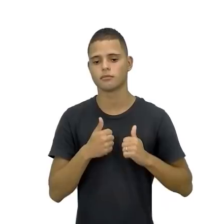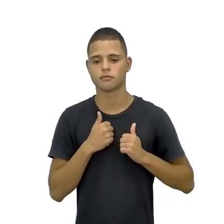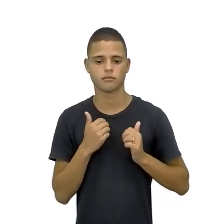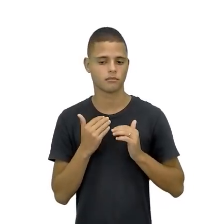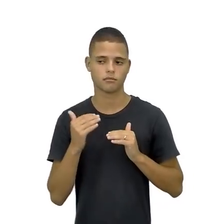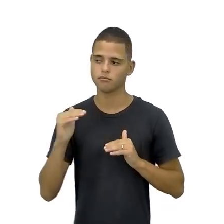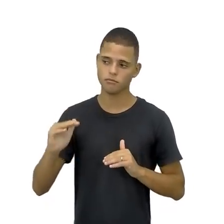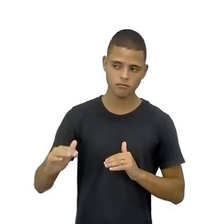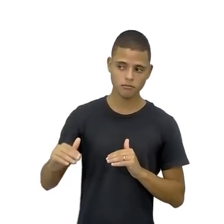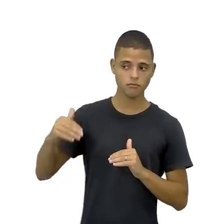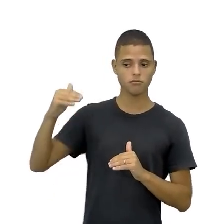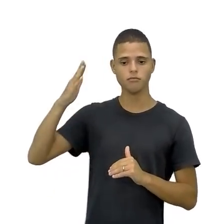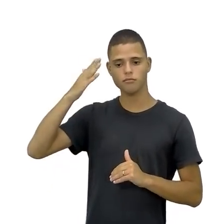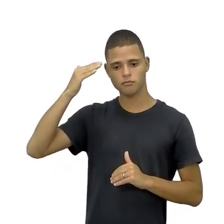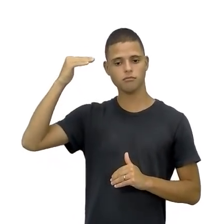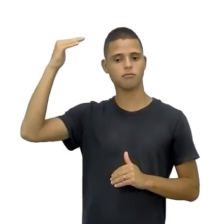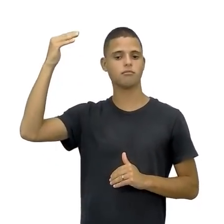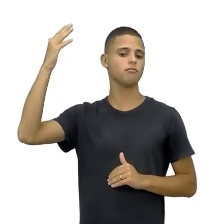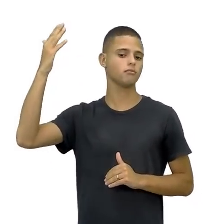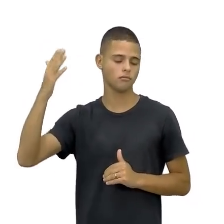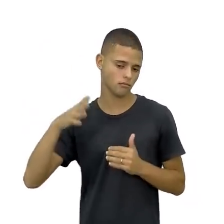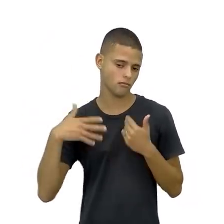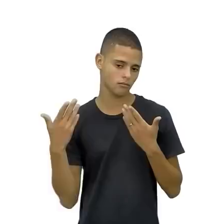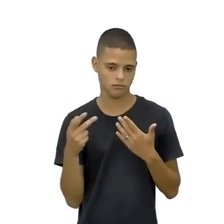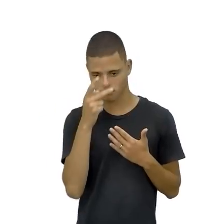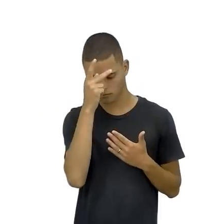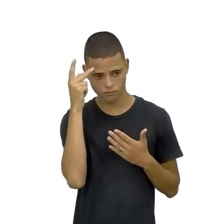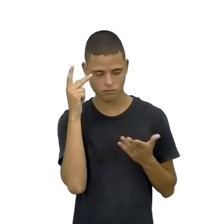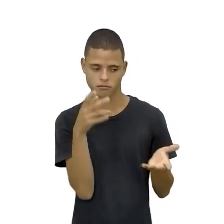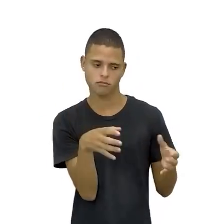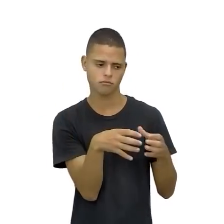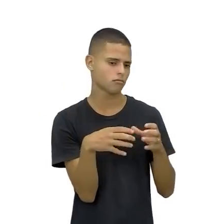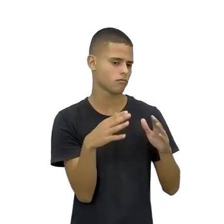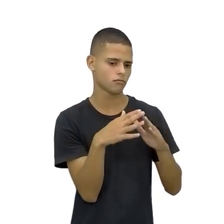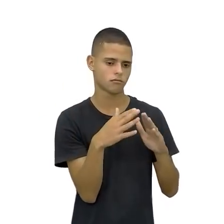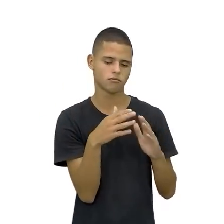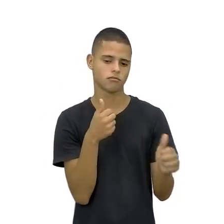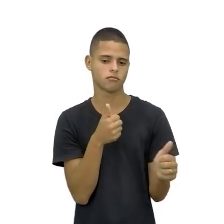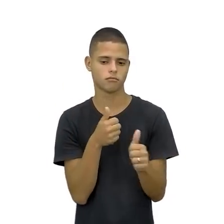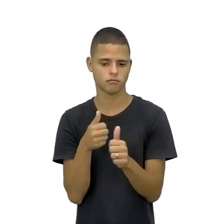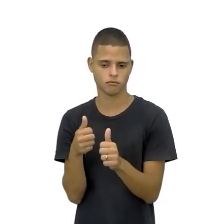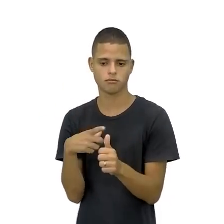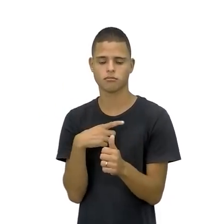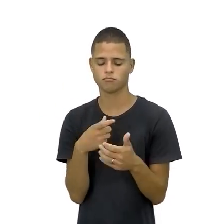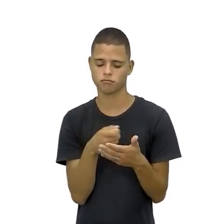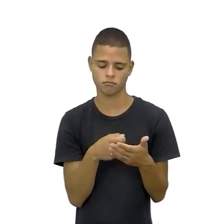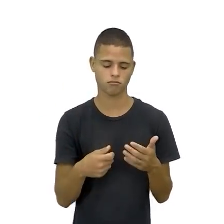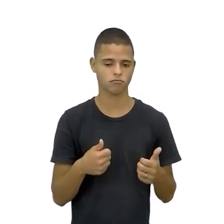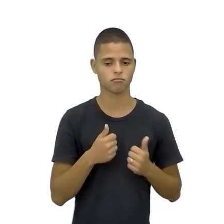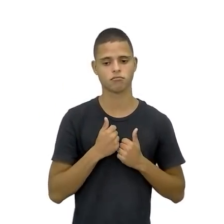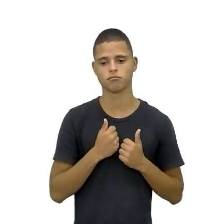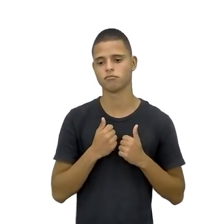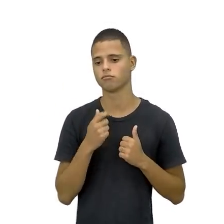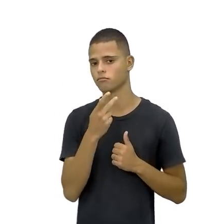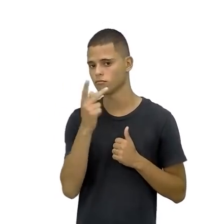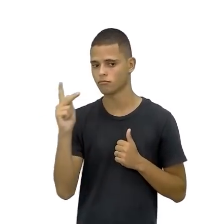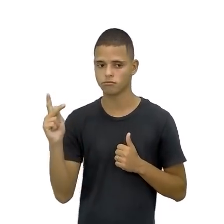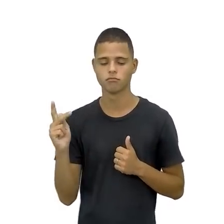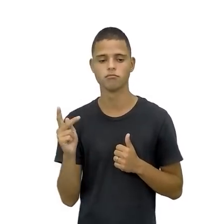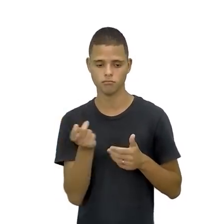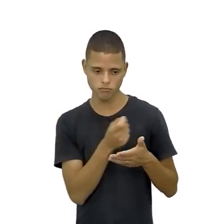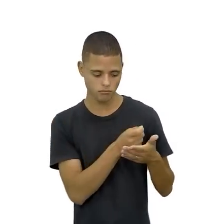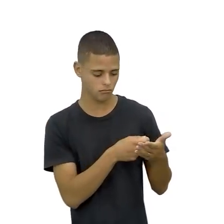de pessoas da própria comunidade. Muitas vezes na comunidade há autores, né? Então buscar ali trazer